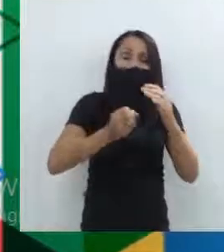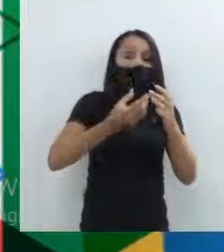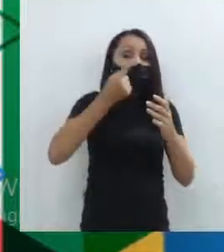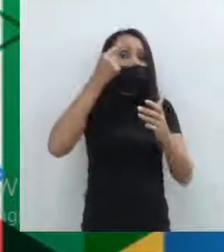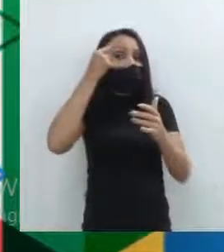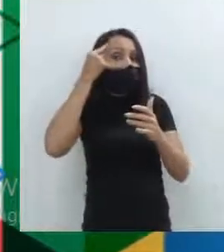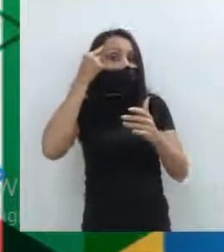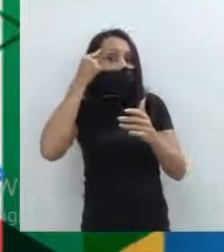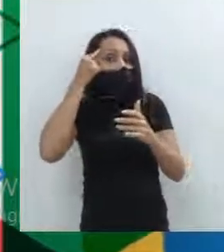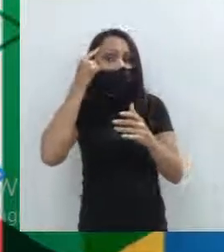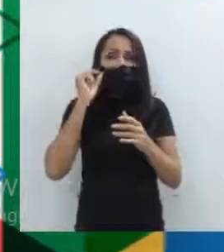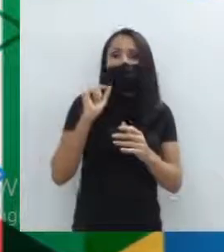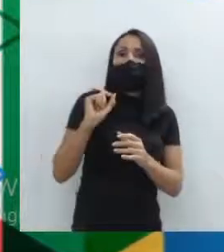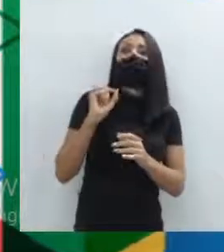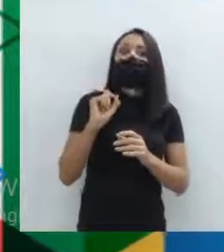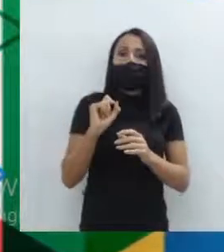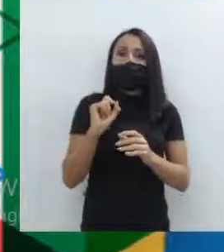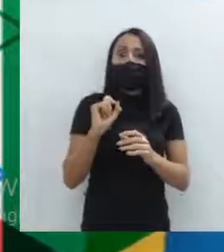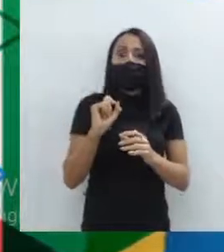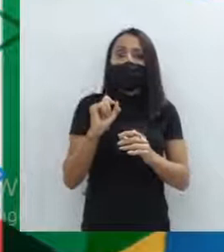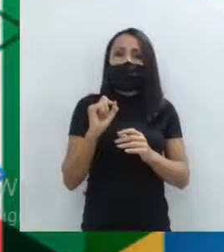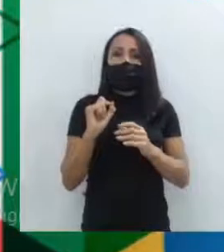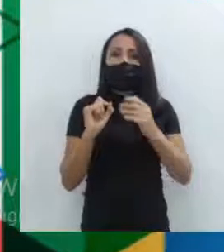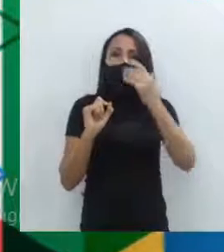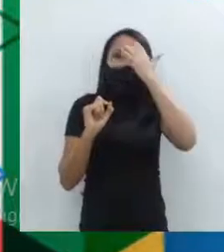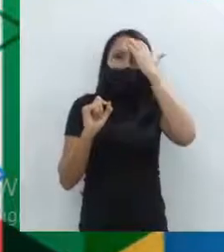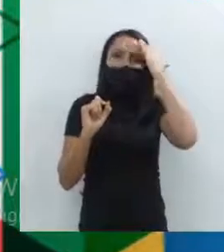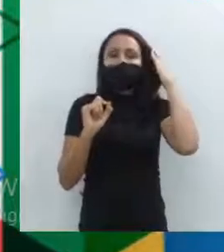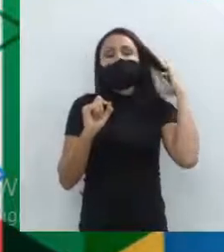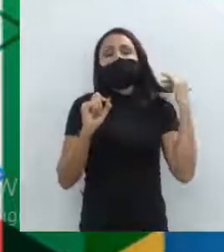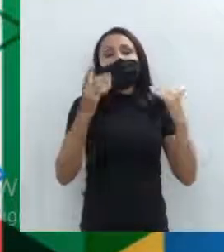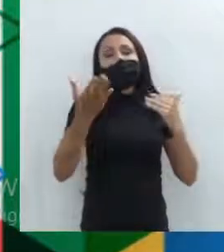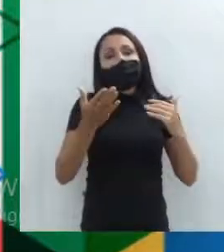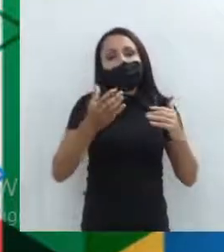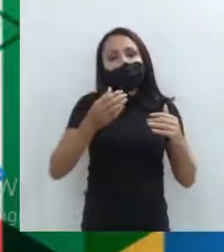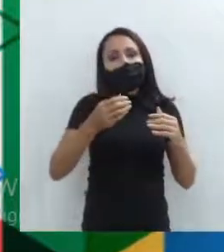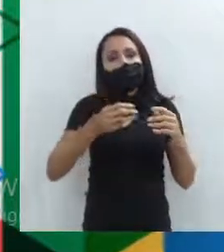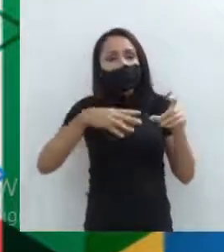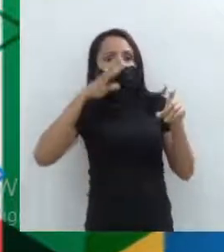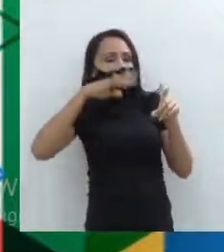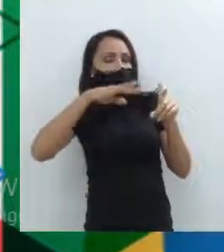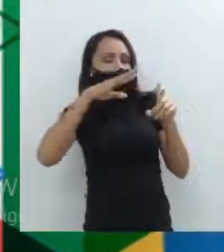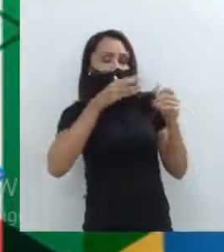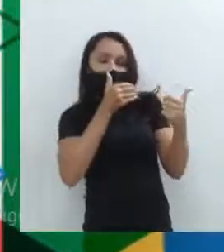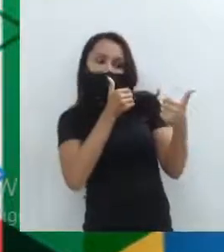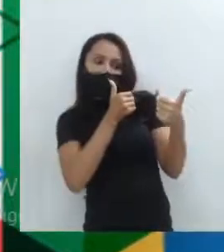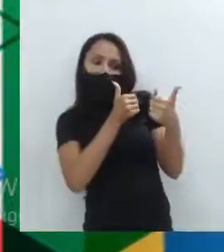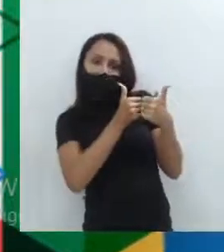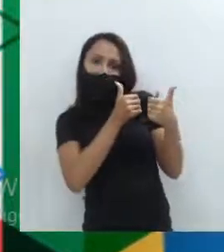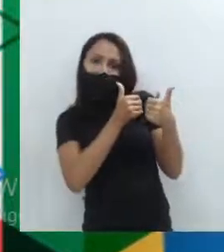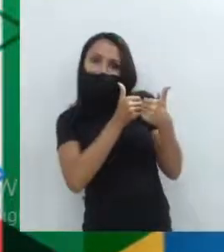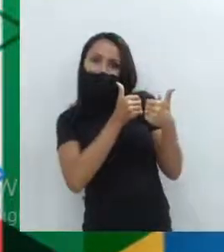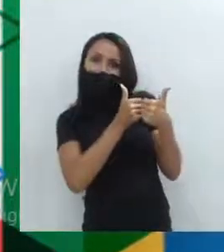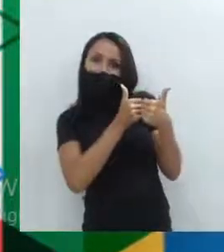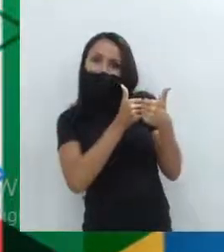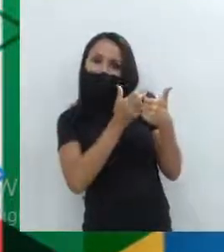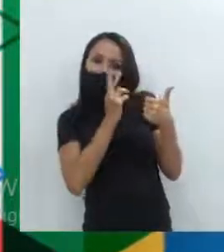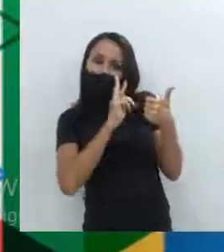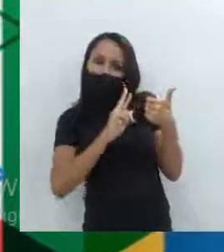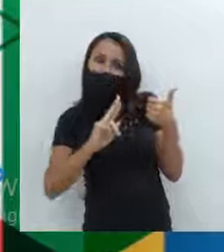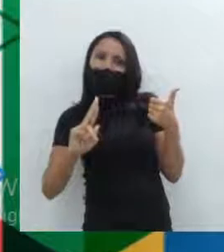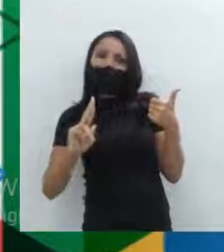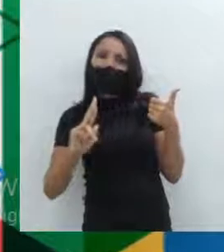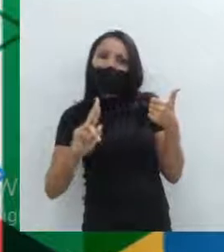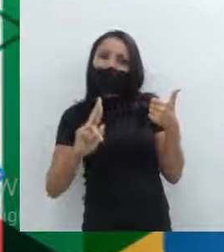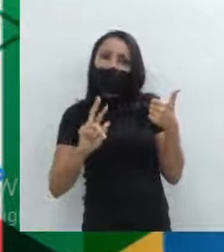pensamento de que o mito ele se aproxima da religião, ele continua a